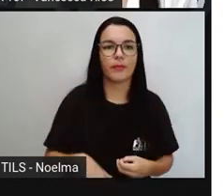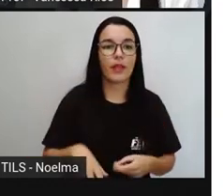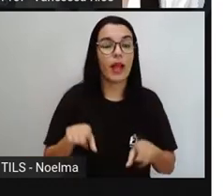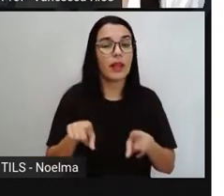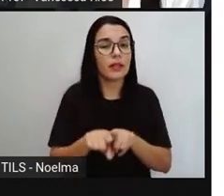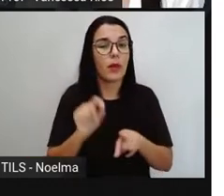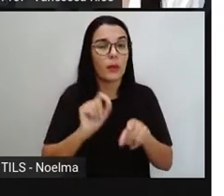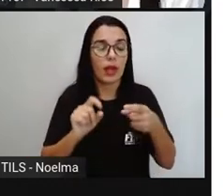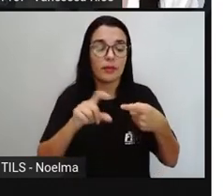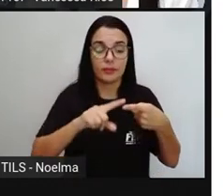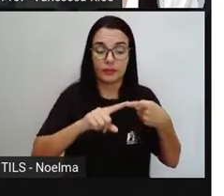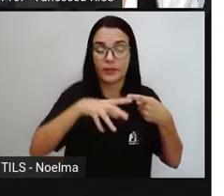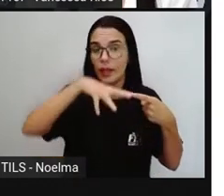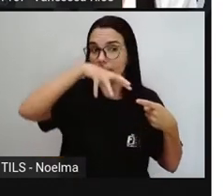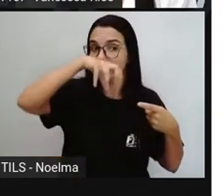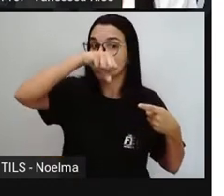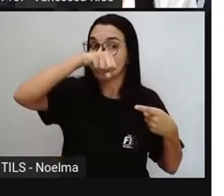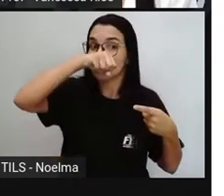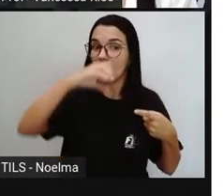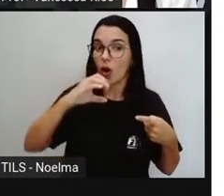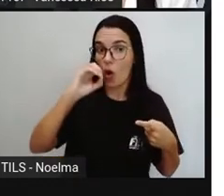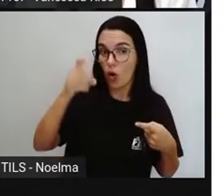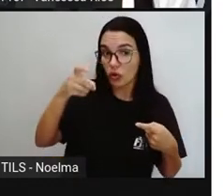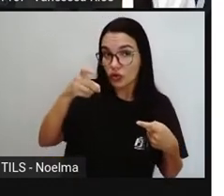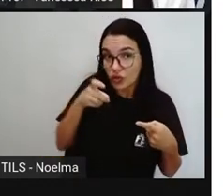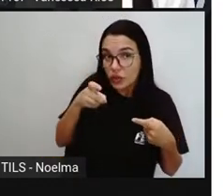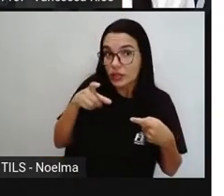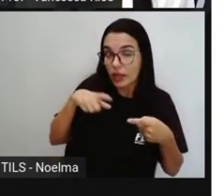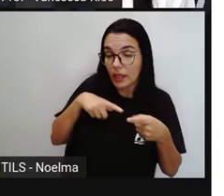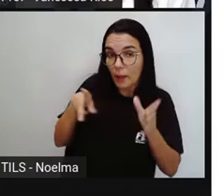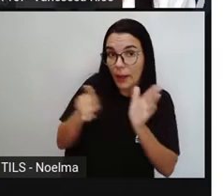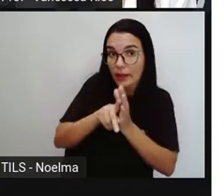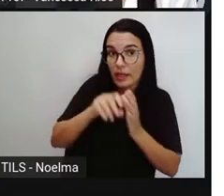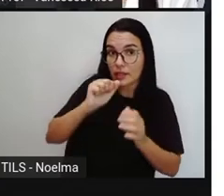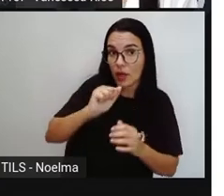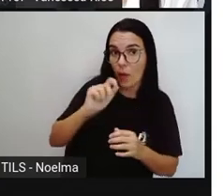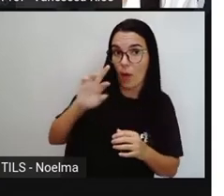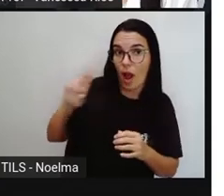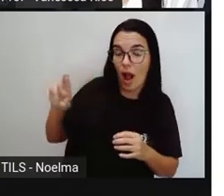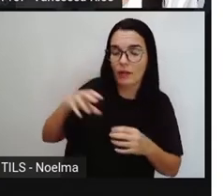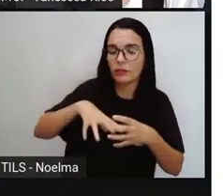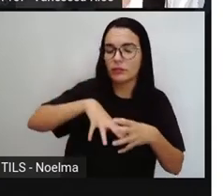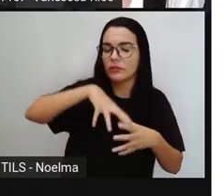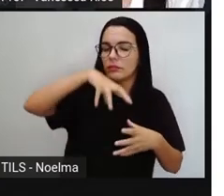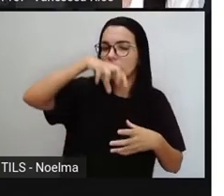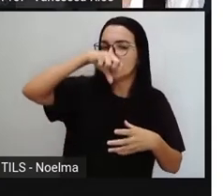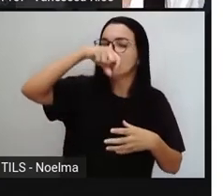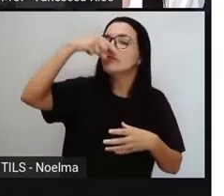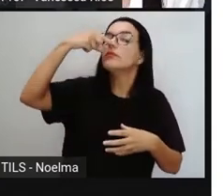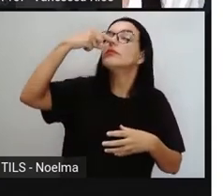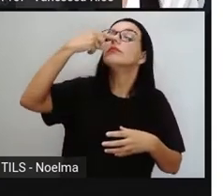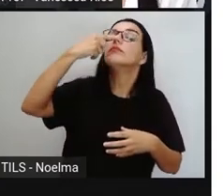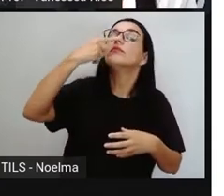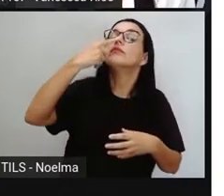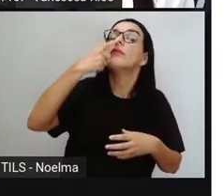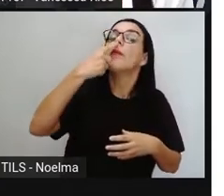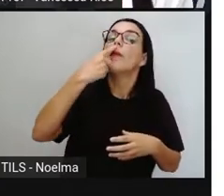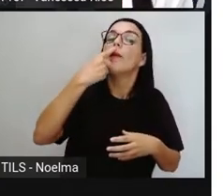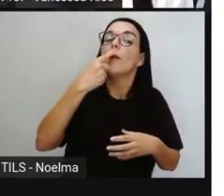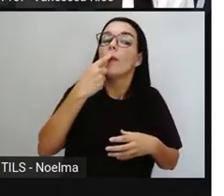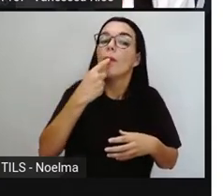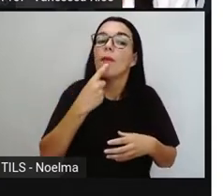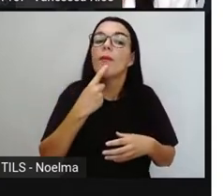Na inspiração, o oxigênio, que faz parte do ar, entra pelo nariz, onde o ar é